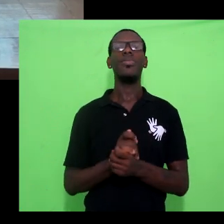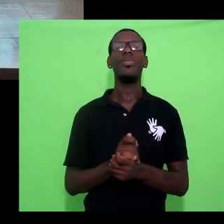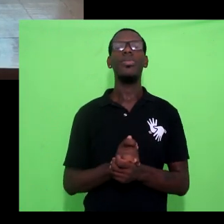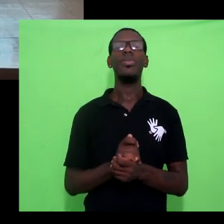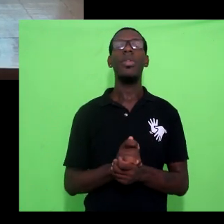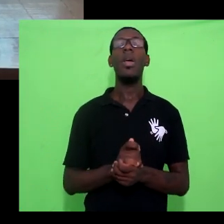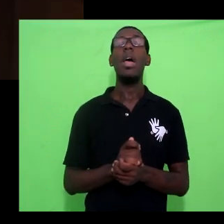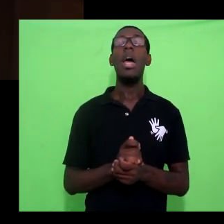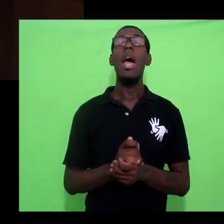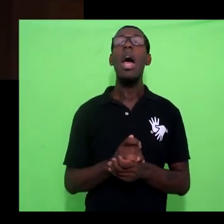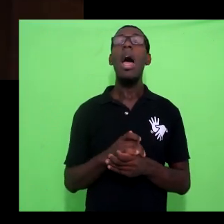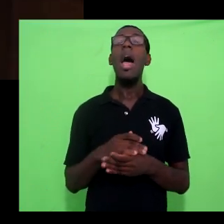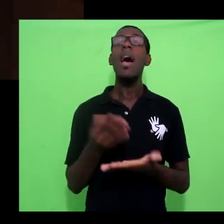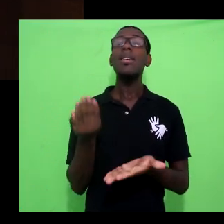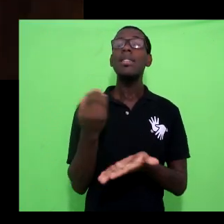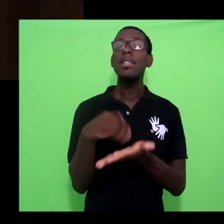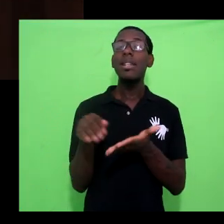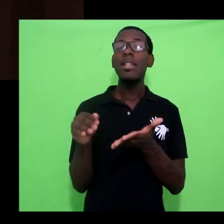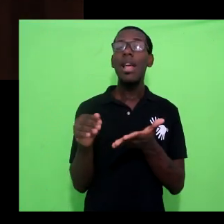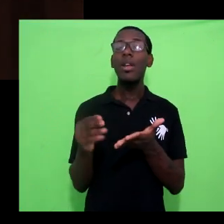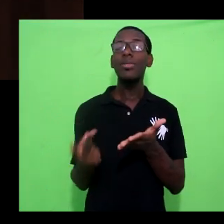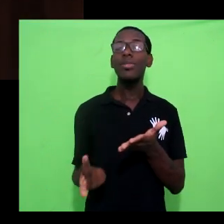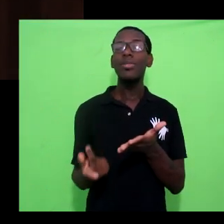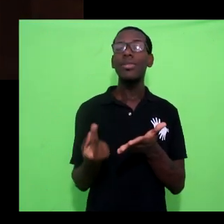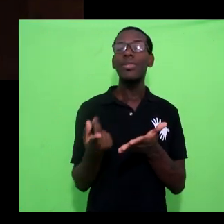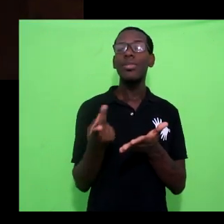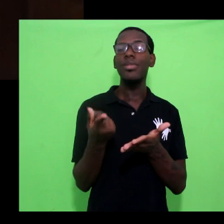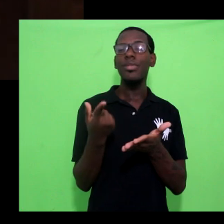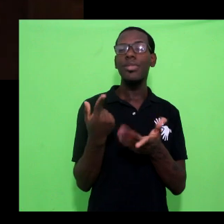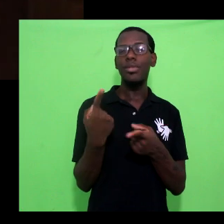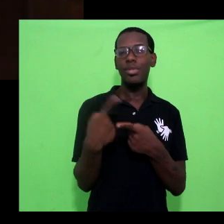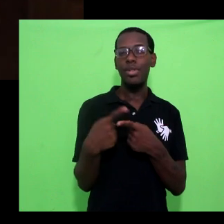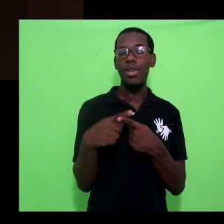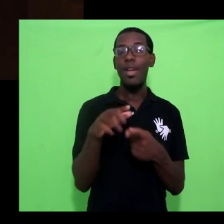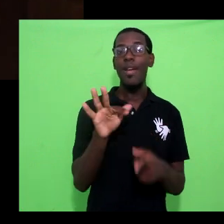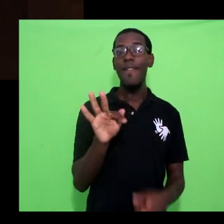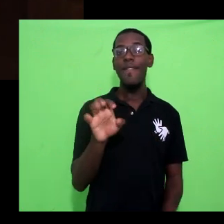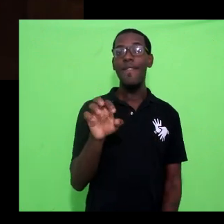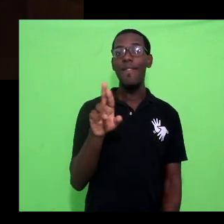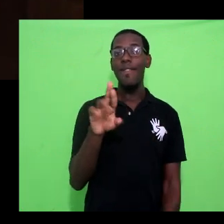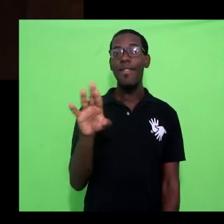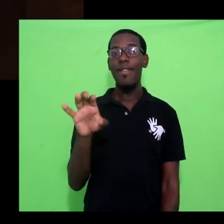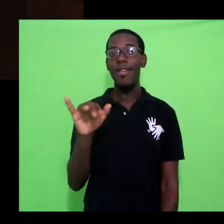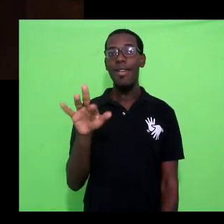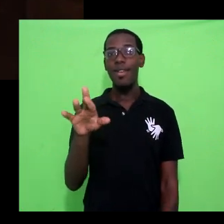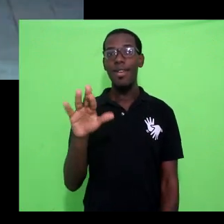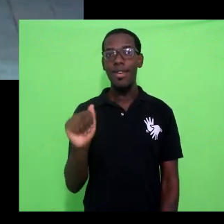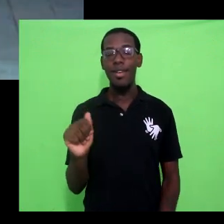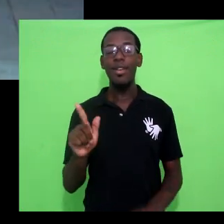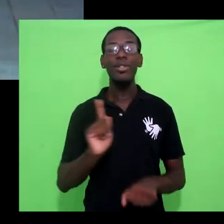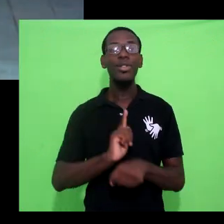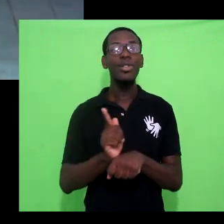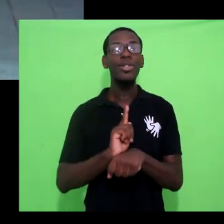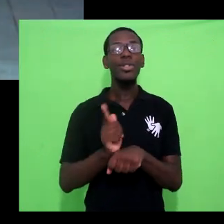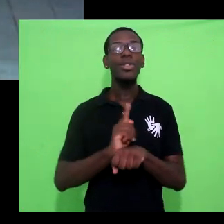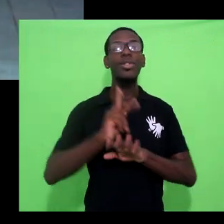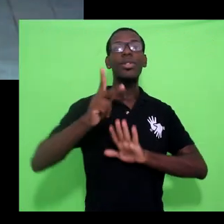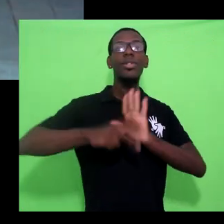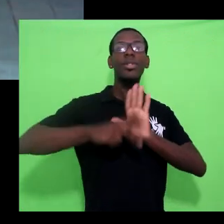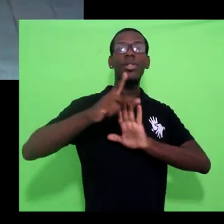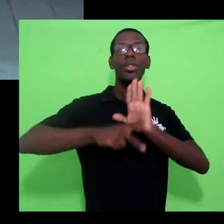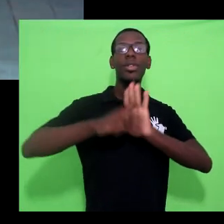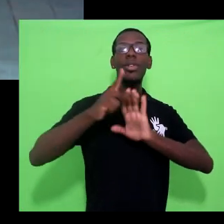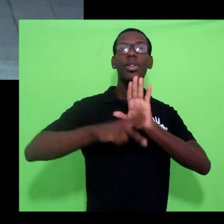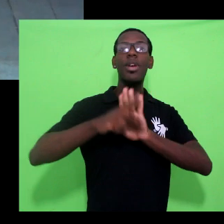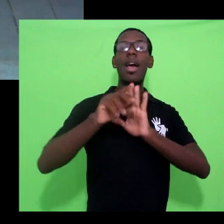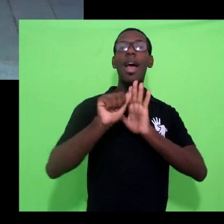vice-presidente, Eliette Fernandes Ângelo Teles de Menezes, tesoureiro,